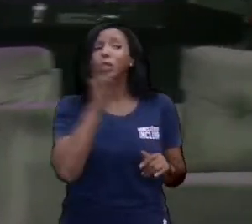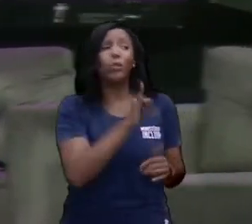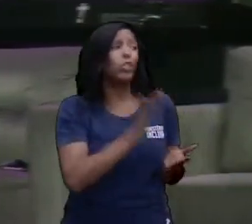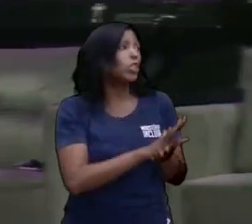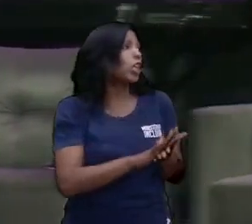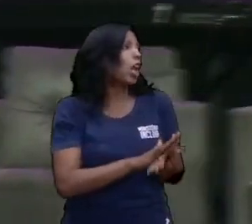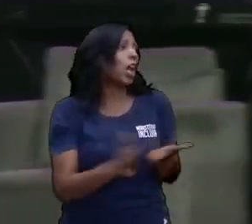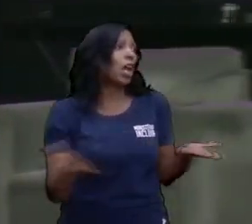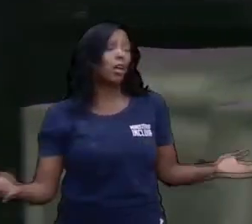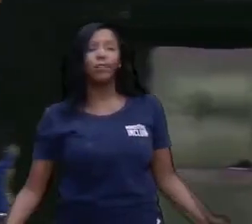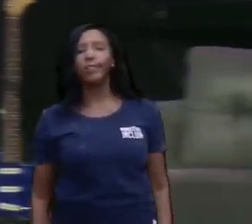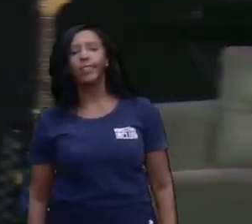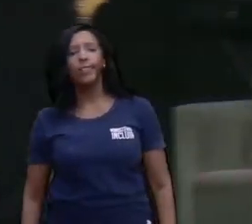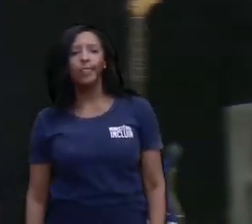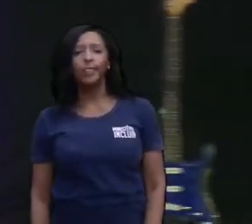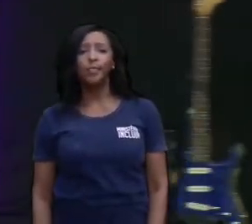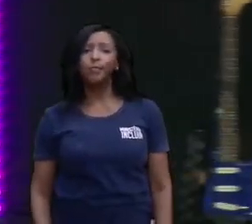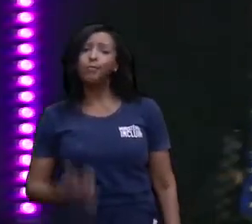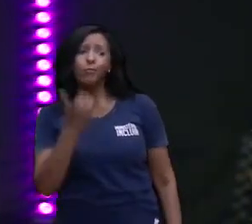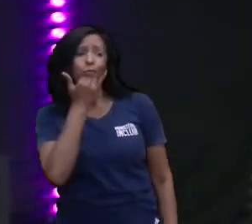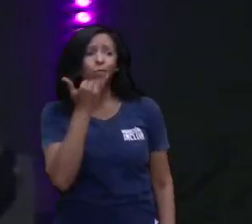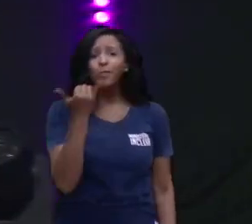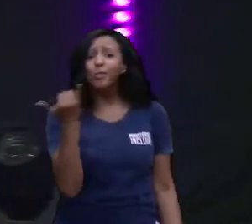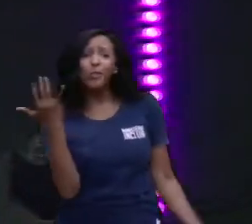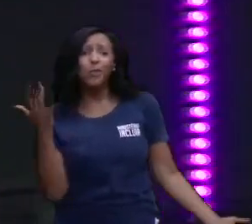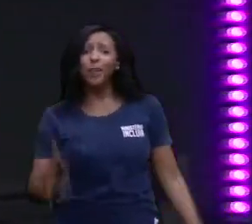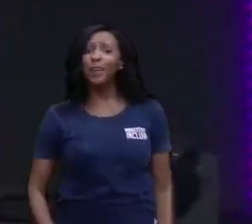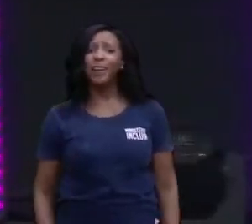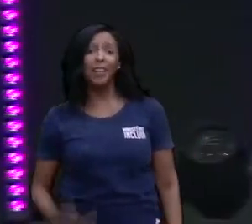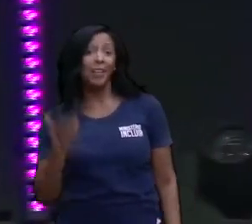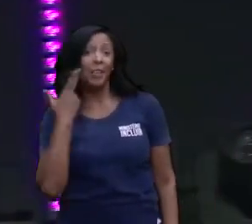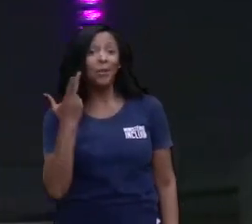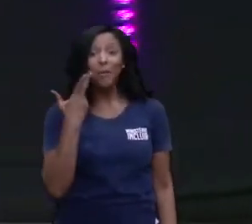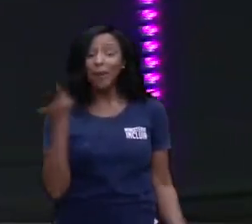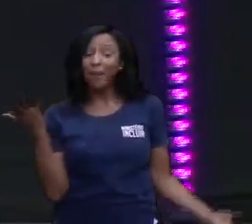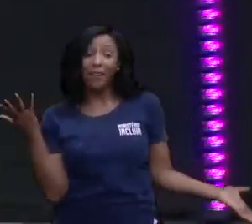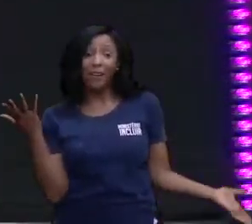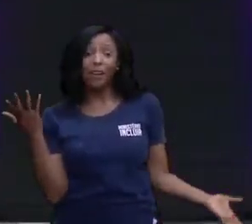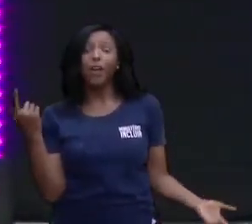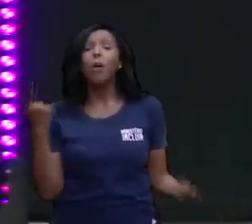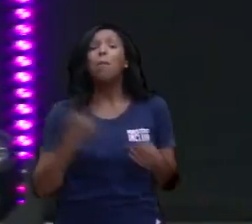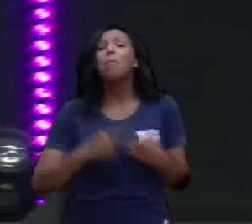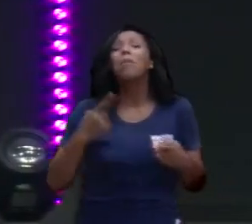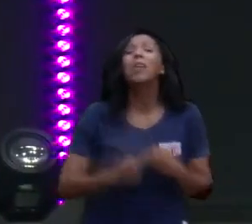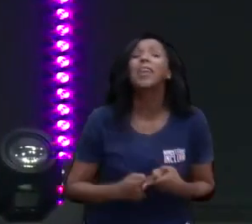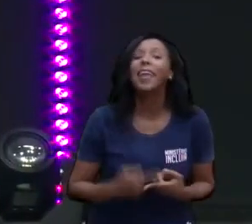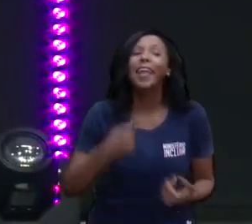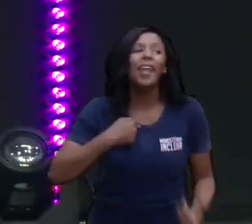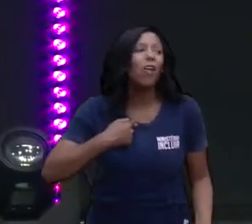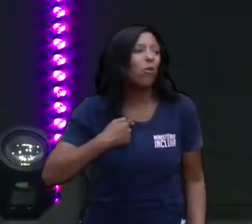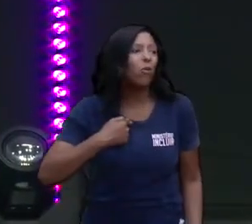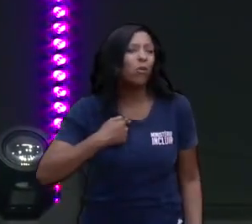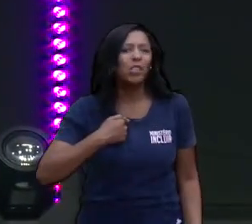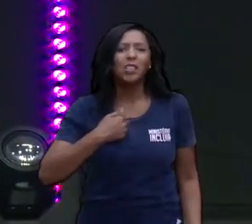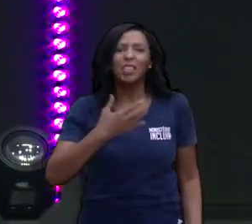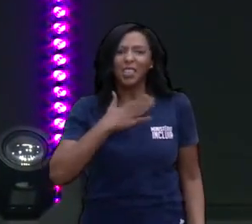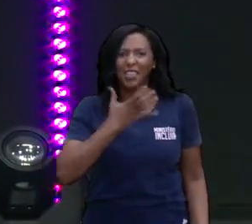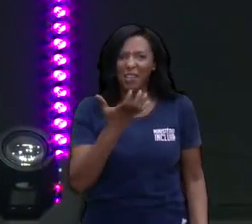é assim é mole mole porque porque eu não tô em briga com ninguém